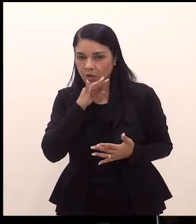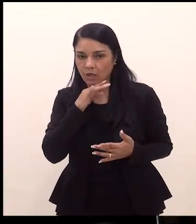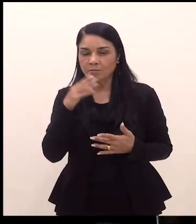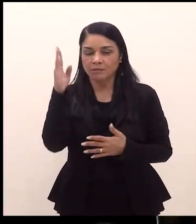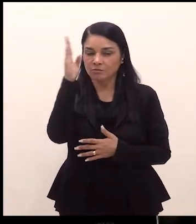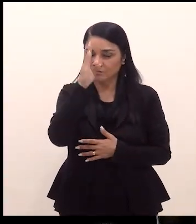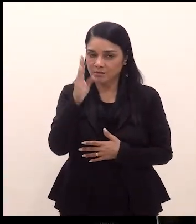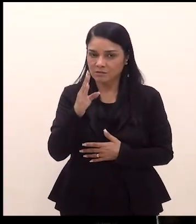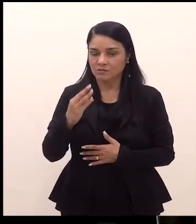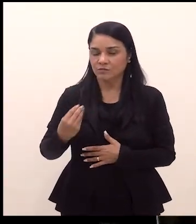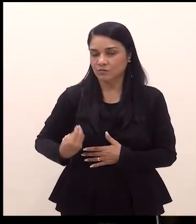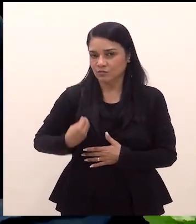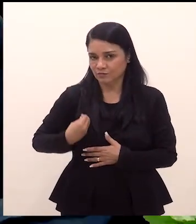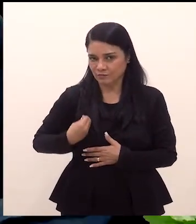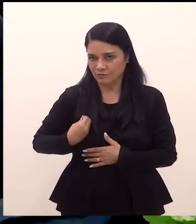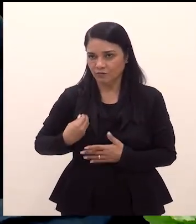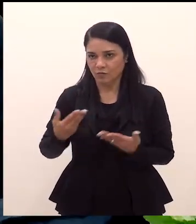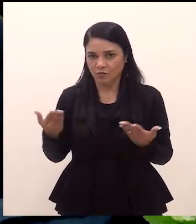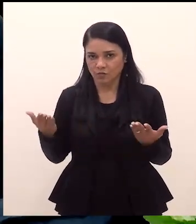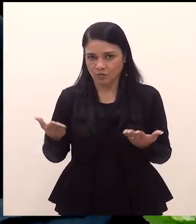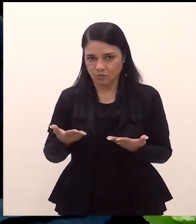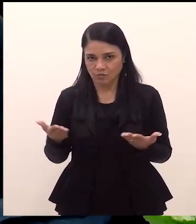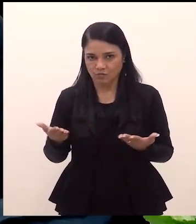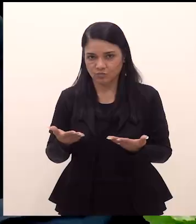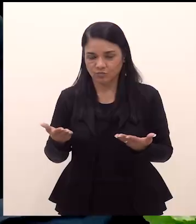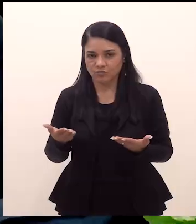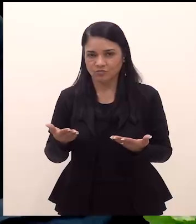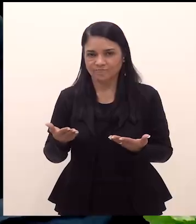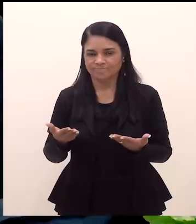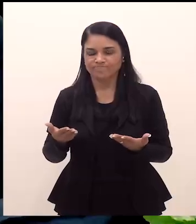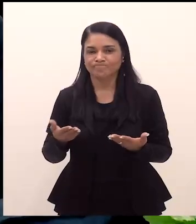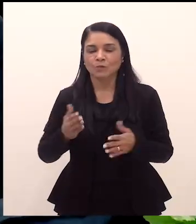embora tenebrosos, e que o Brasil vive